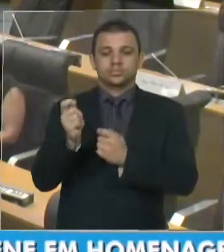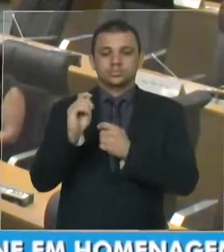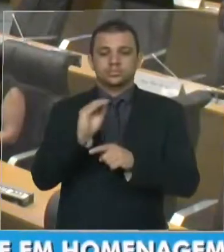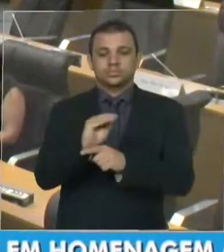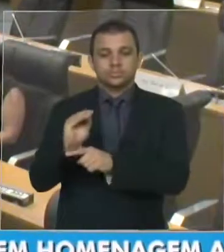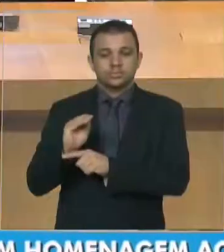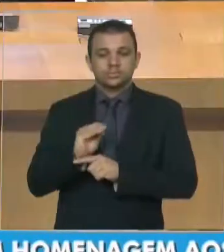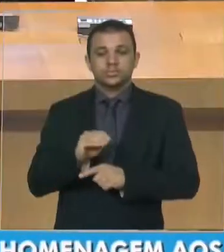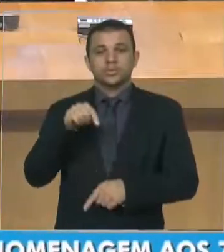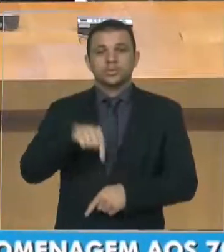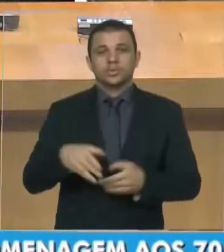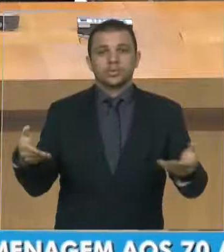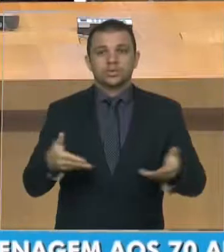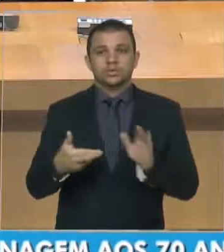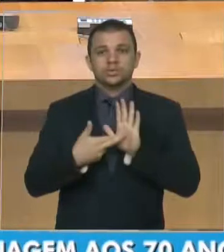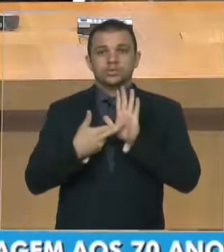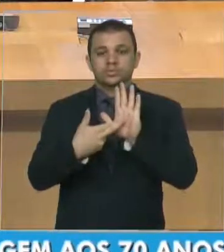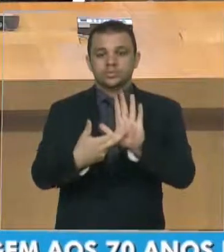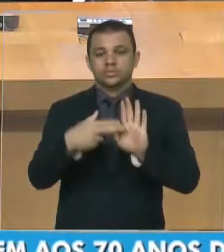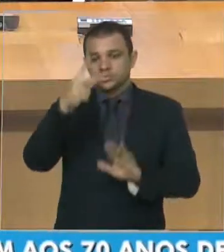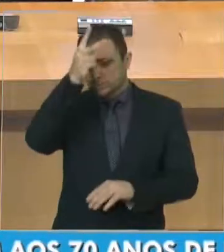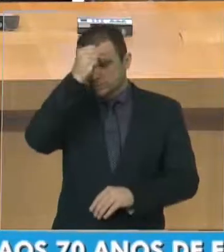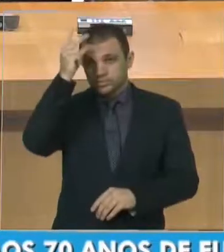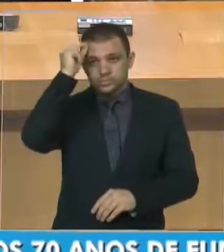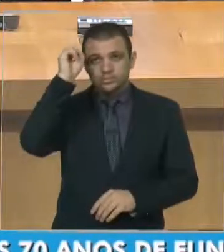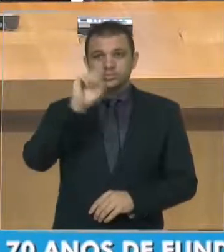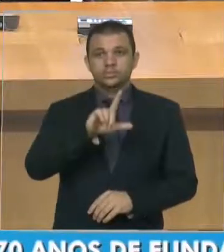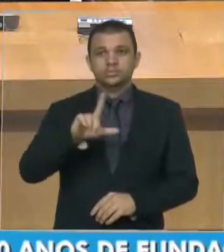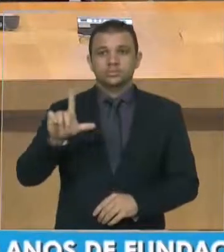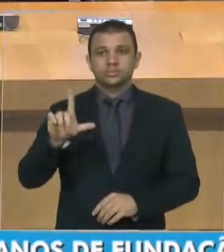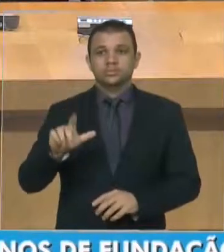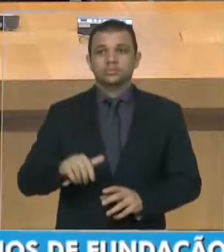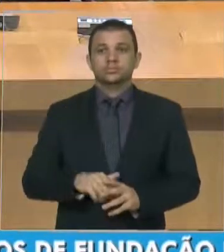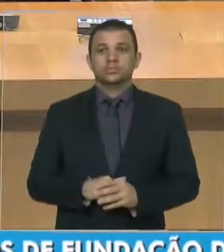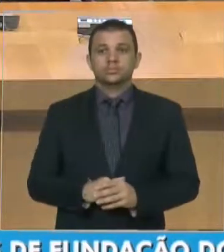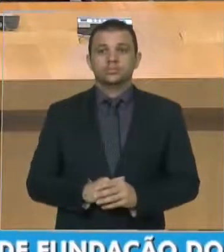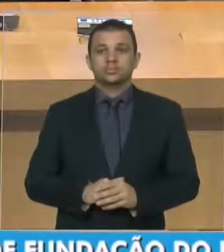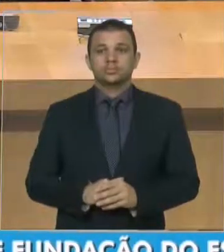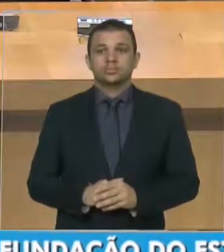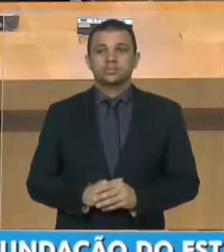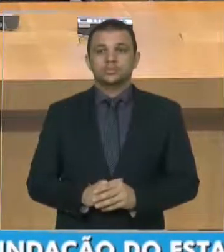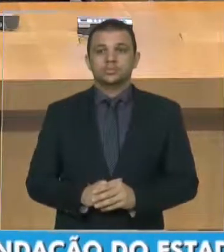neste ato representando o prefeito de São Luís, Edivaldo Holanda Júnior.